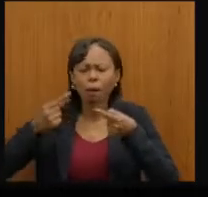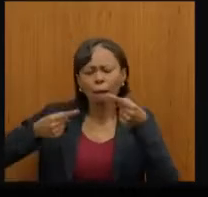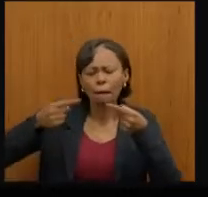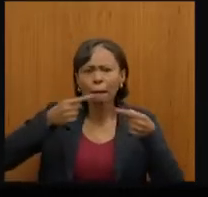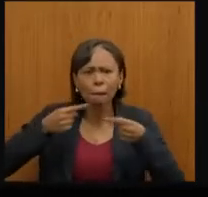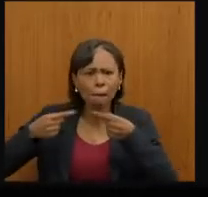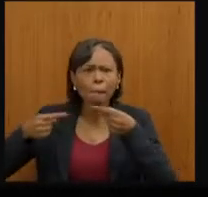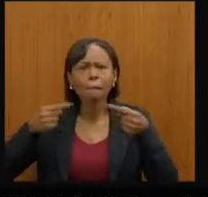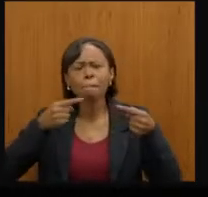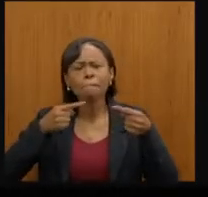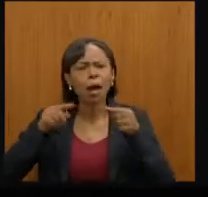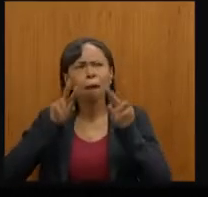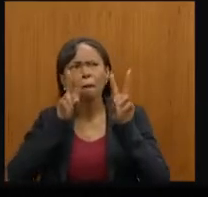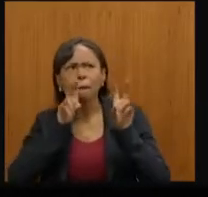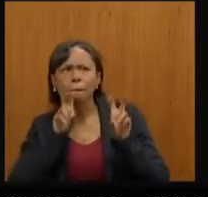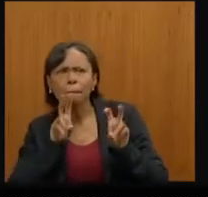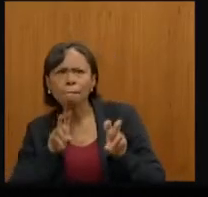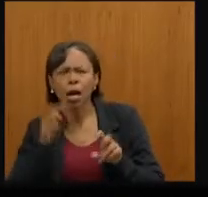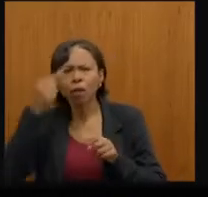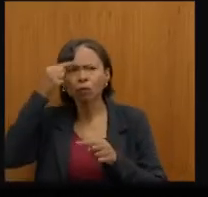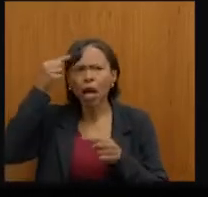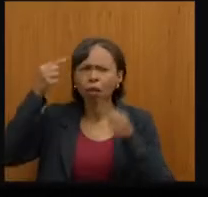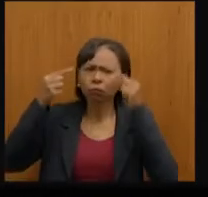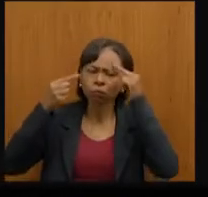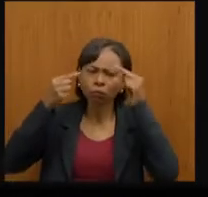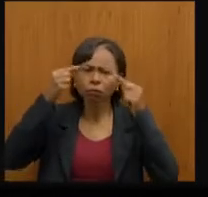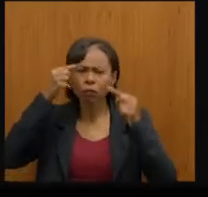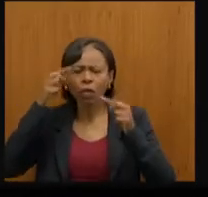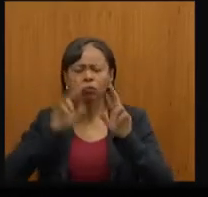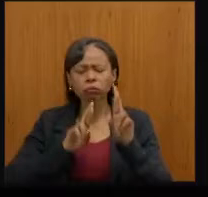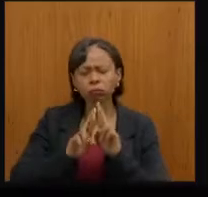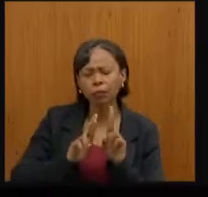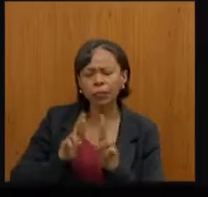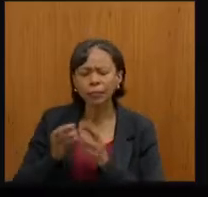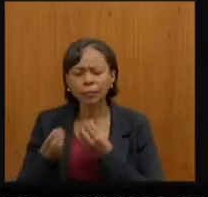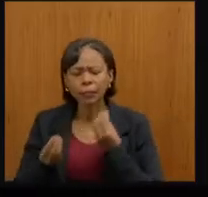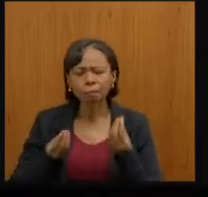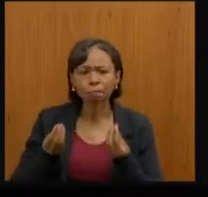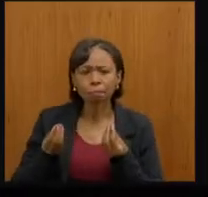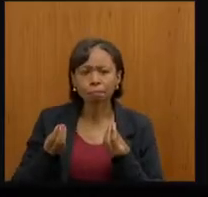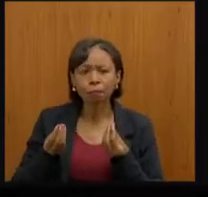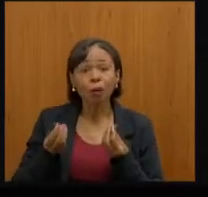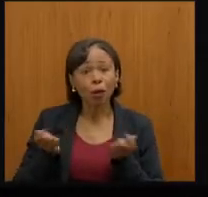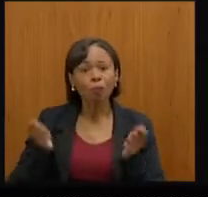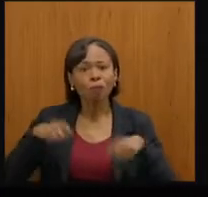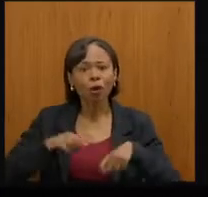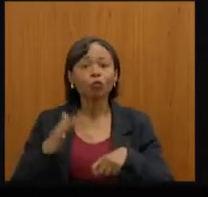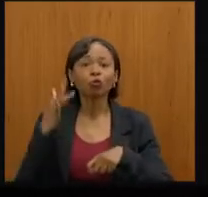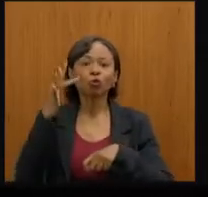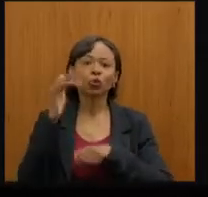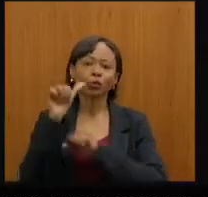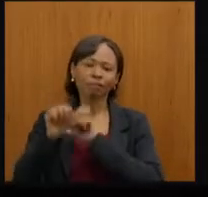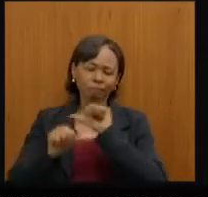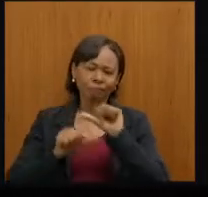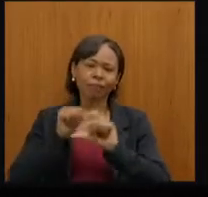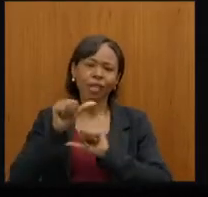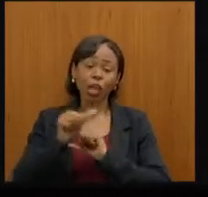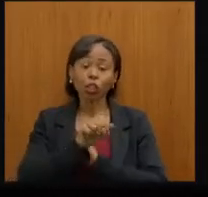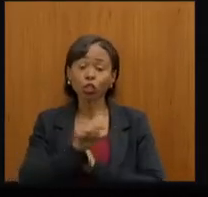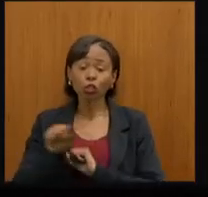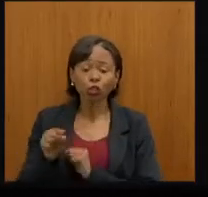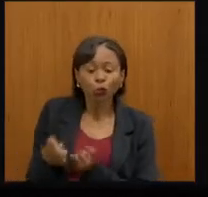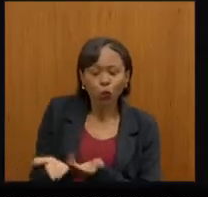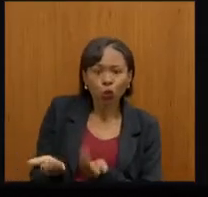discutindo trazendo ideia é aí que nós vamos dar isso para que esse dia chega esse